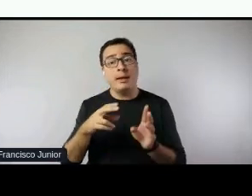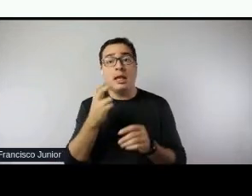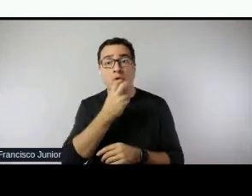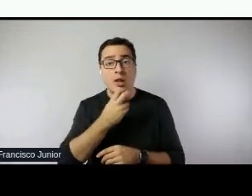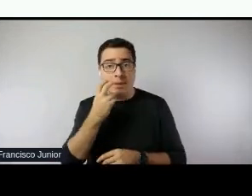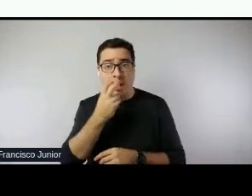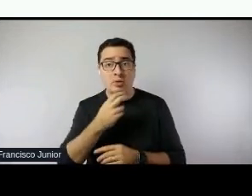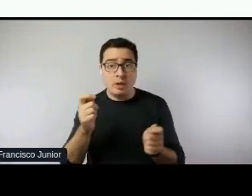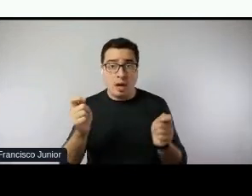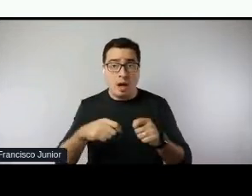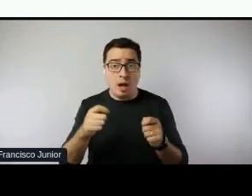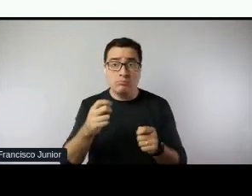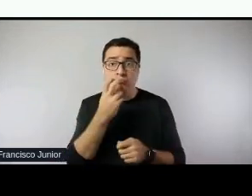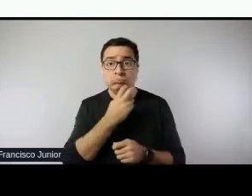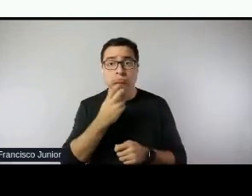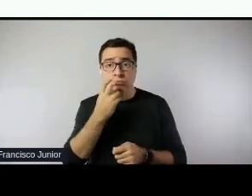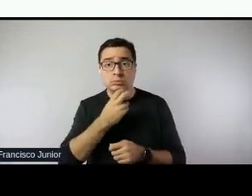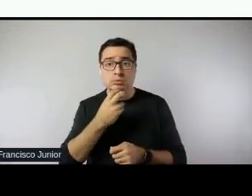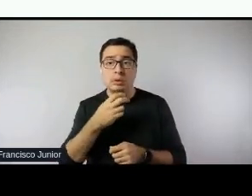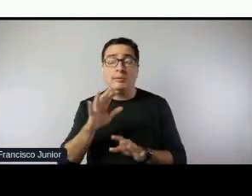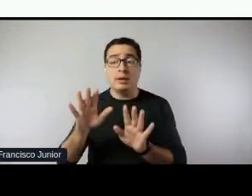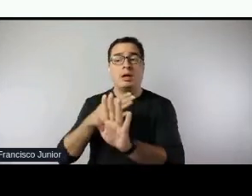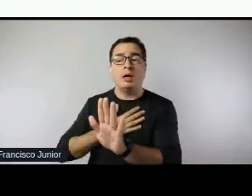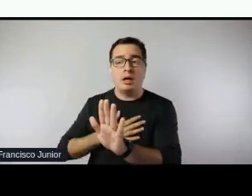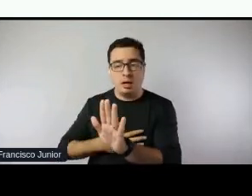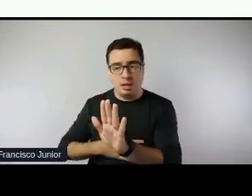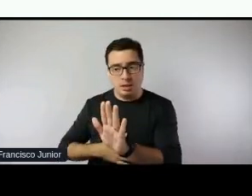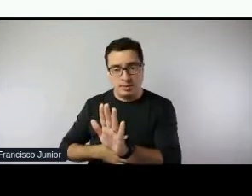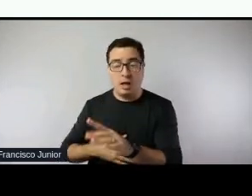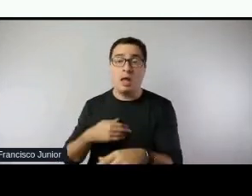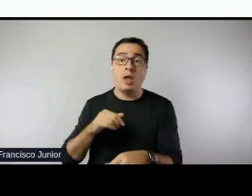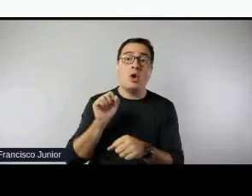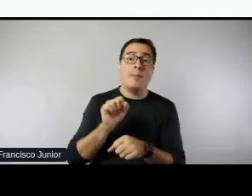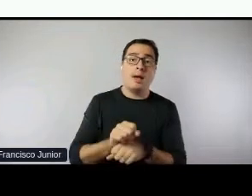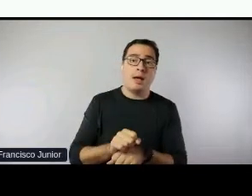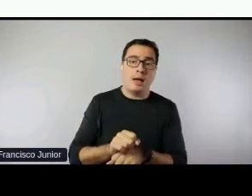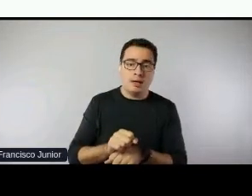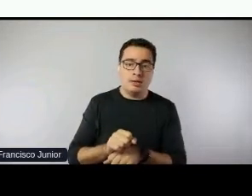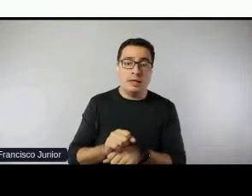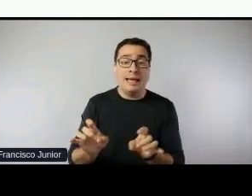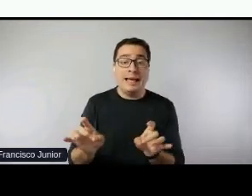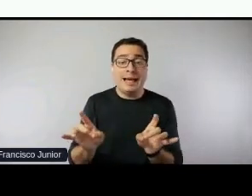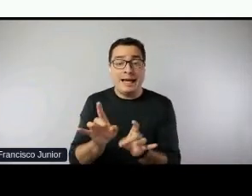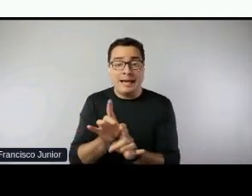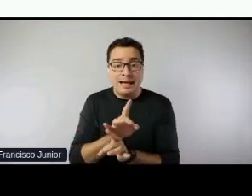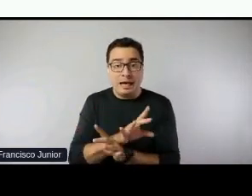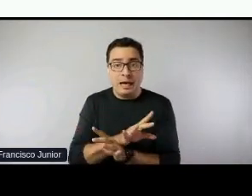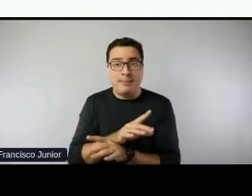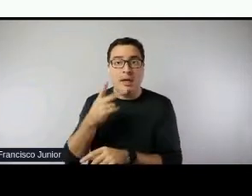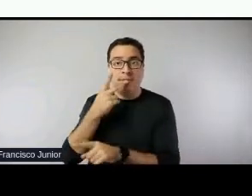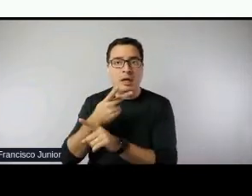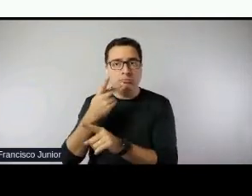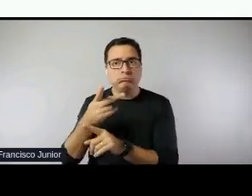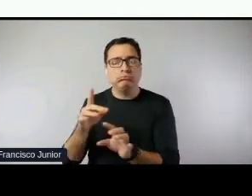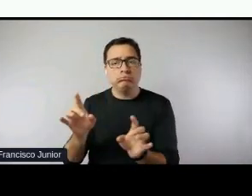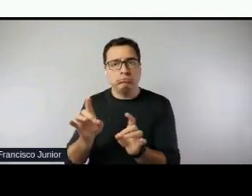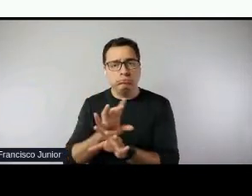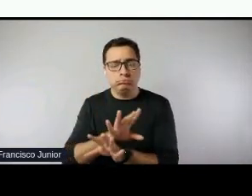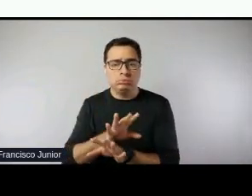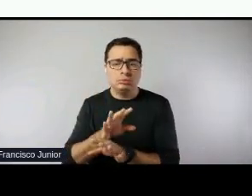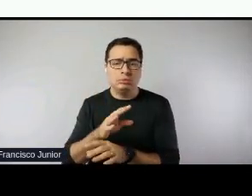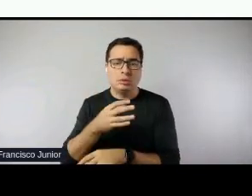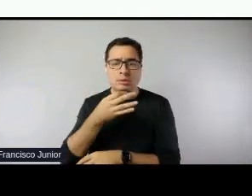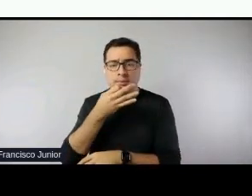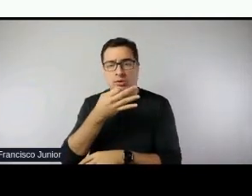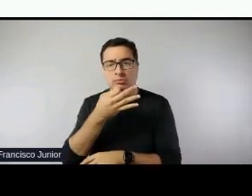também. Calma, Cauê. Eu paro, ele termina o apontamento dele, né? Na dele, por exemplo,